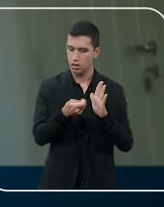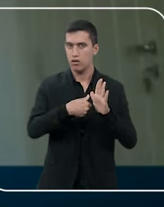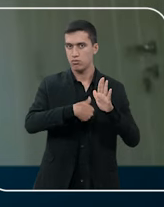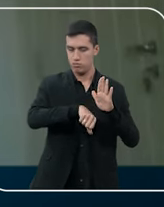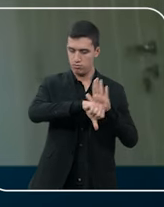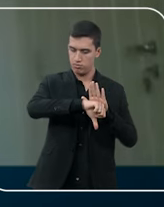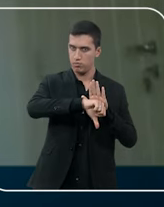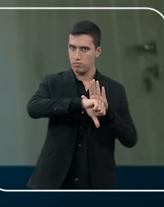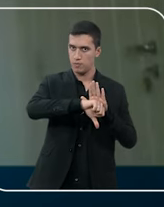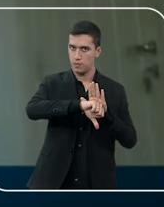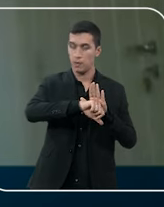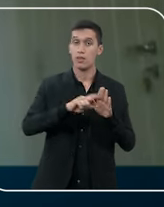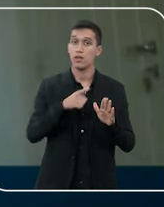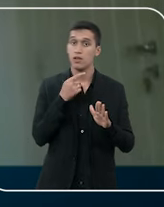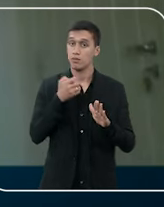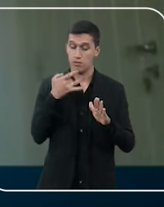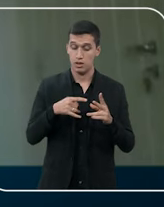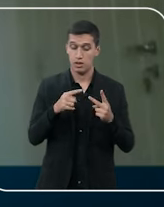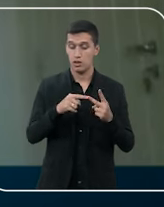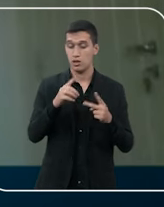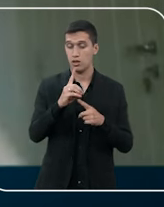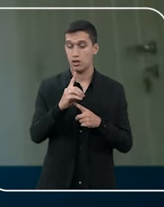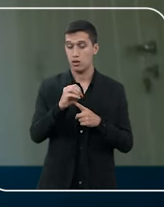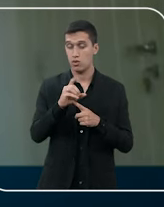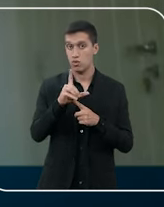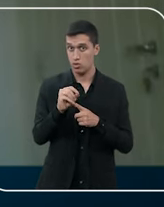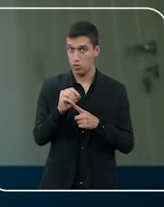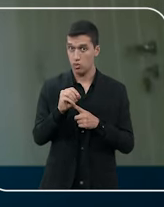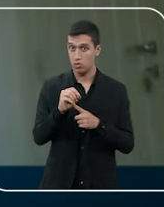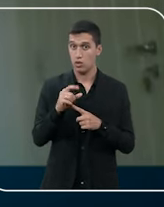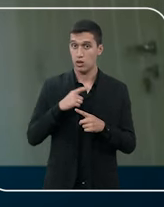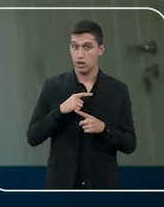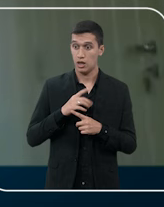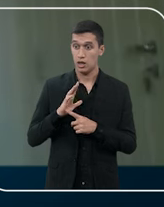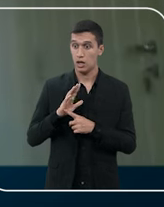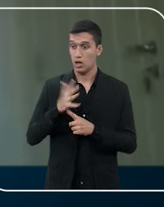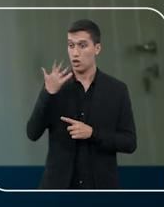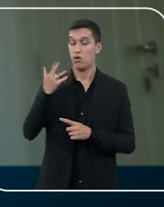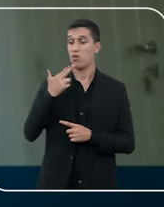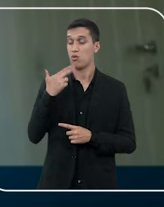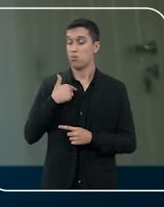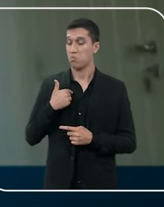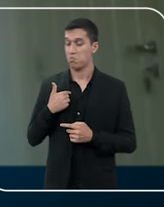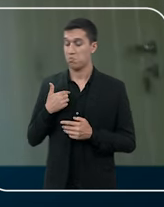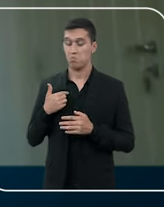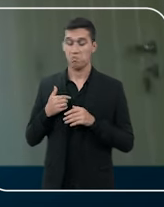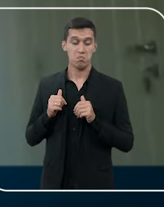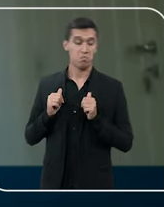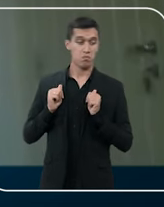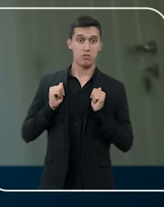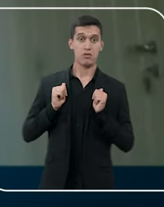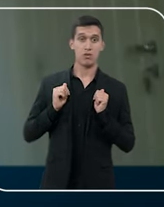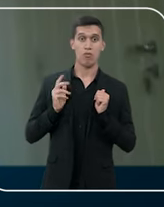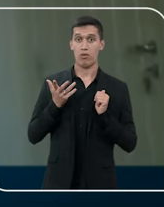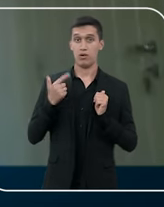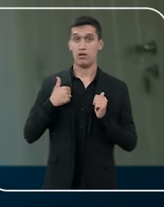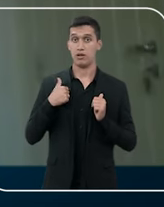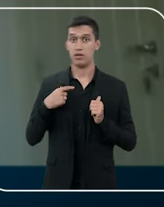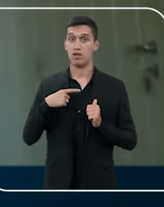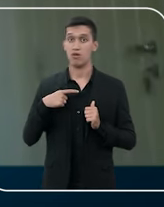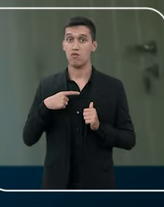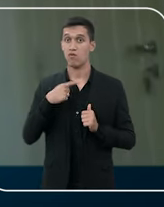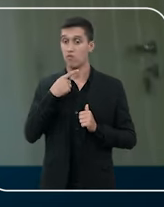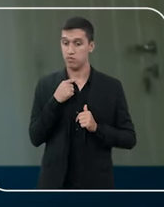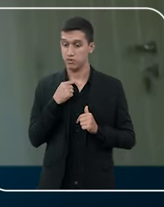dolo, quando nós praticamos uma ação ou nos omitimos de praticar uma ação, quando nós temos aí intenção